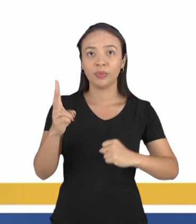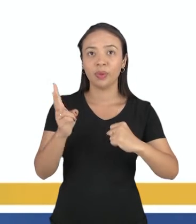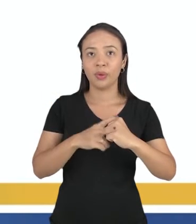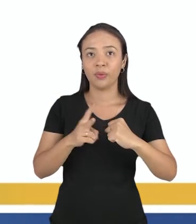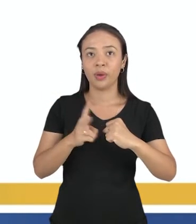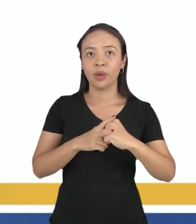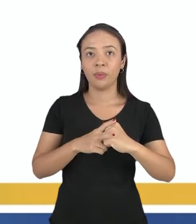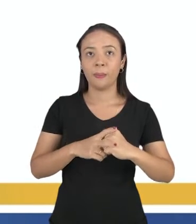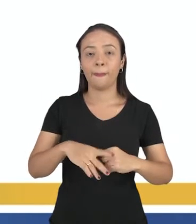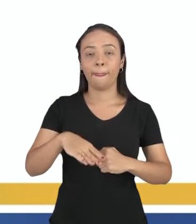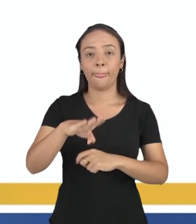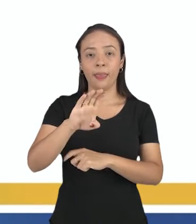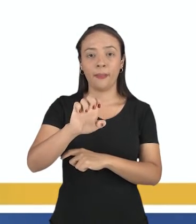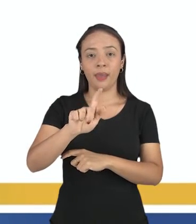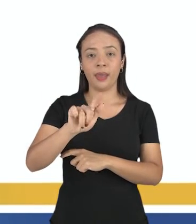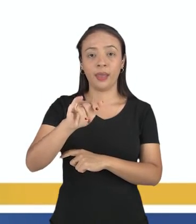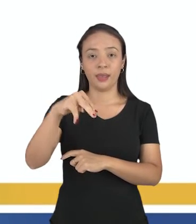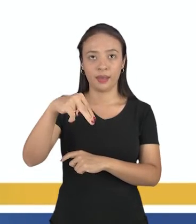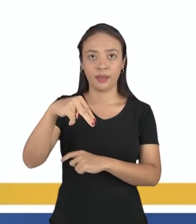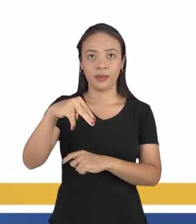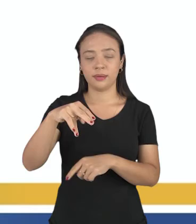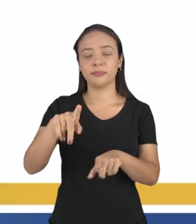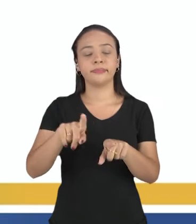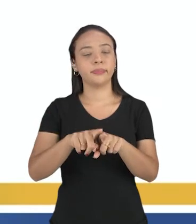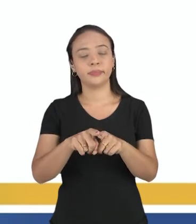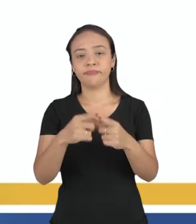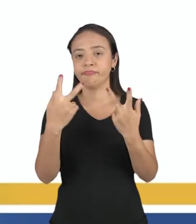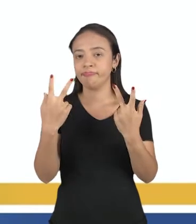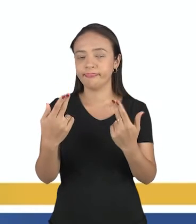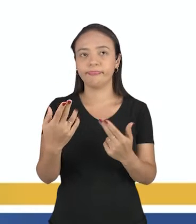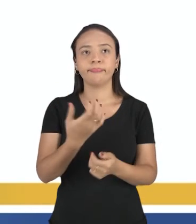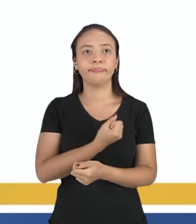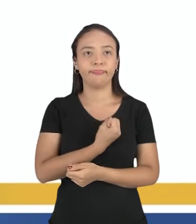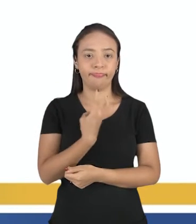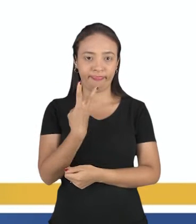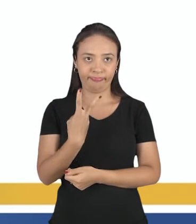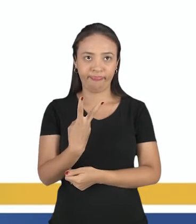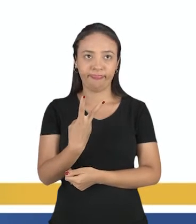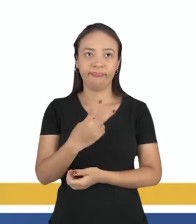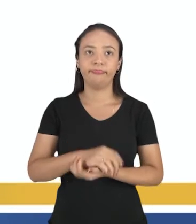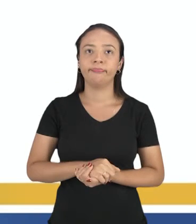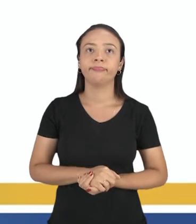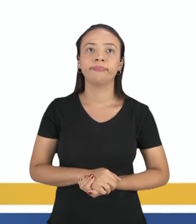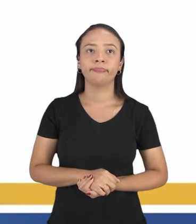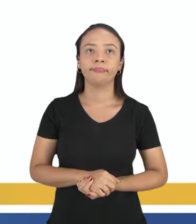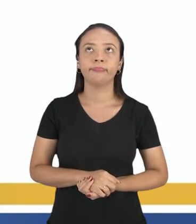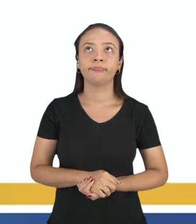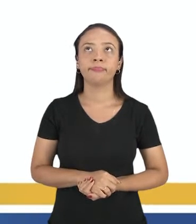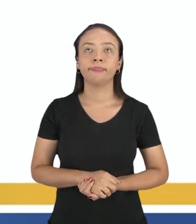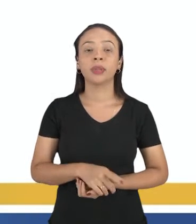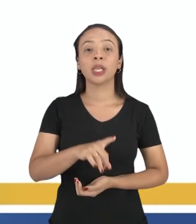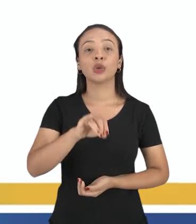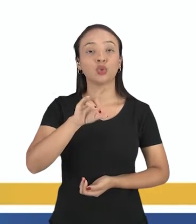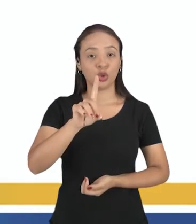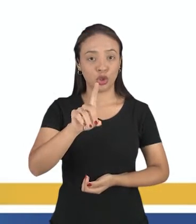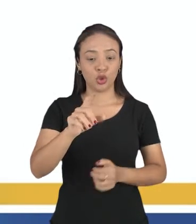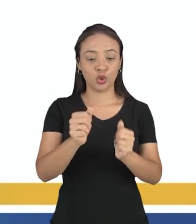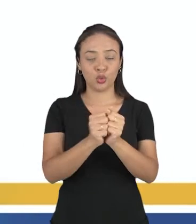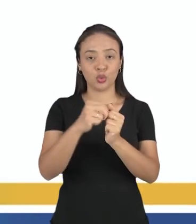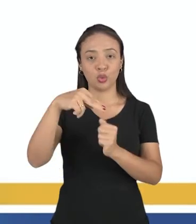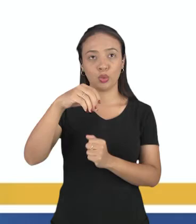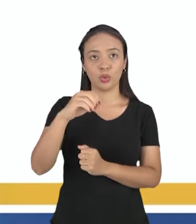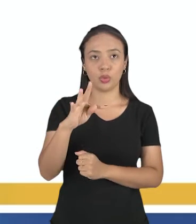begin. E aí, então, na mesma forma da número 2, né? O did com o not e